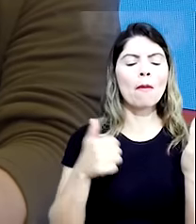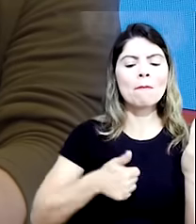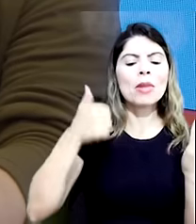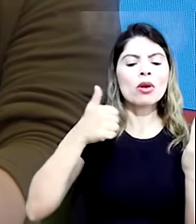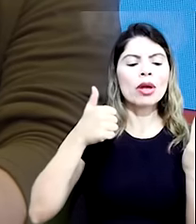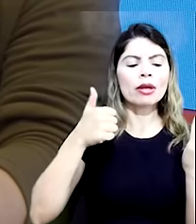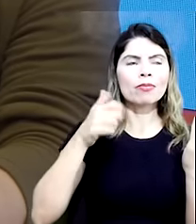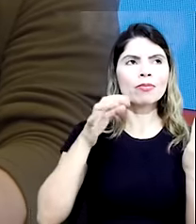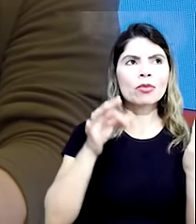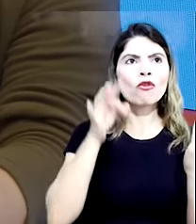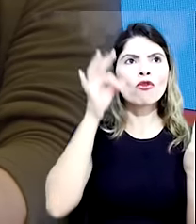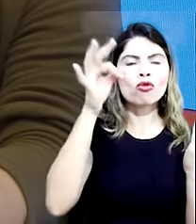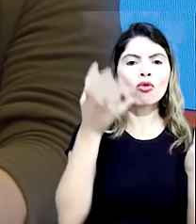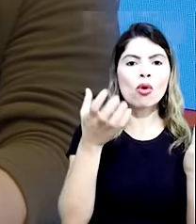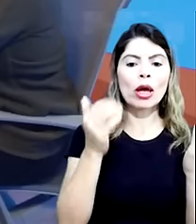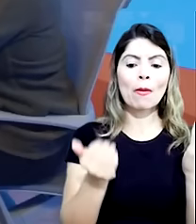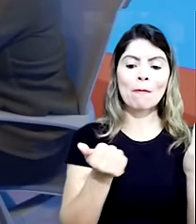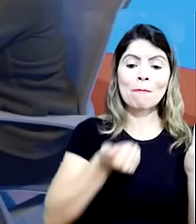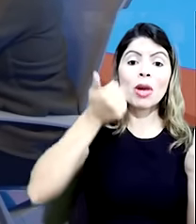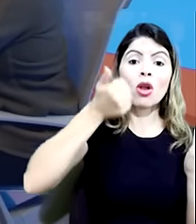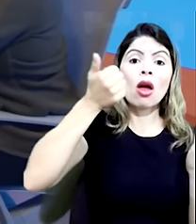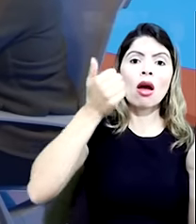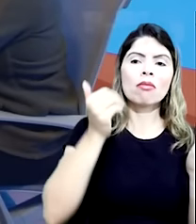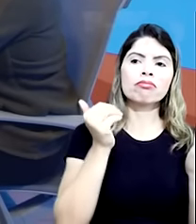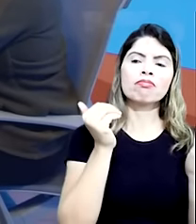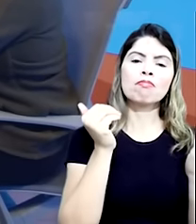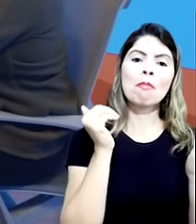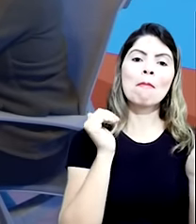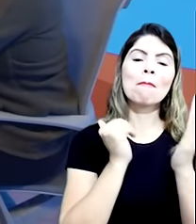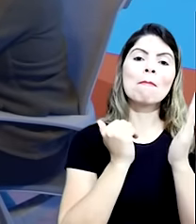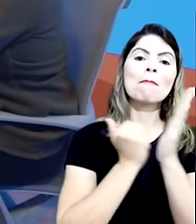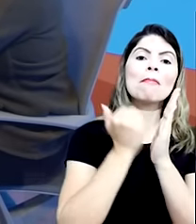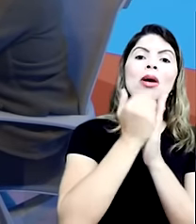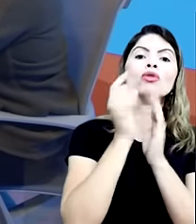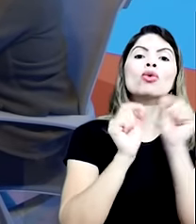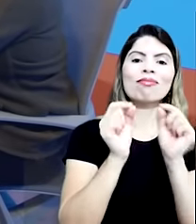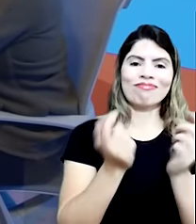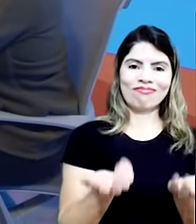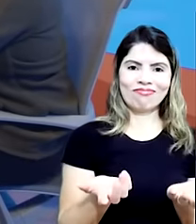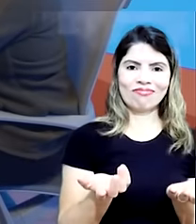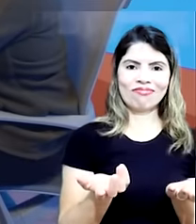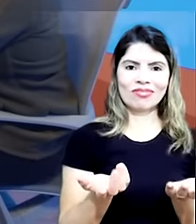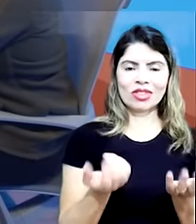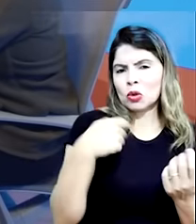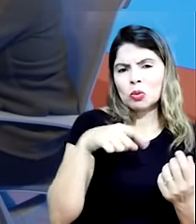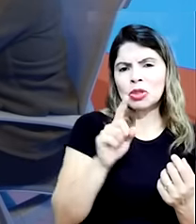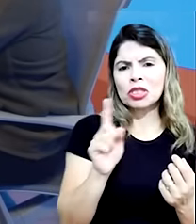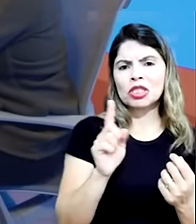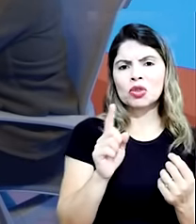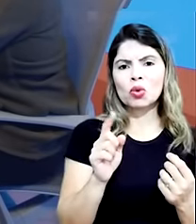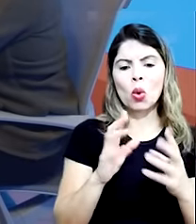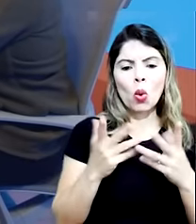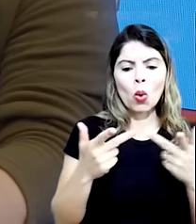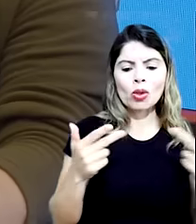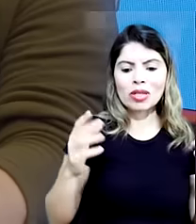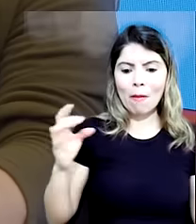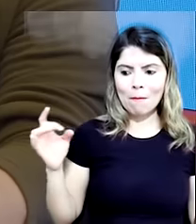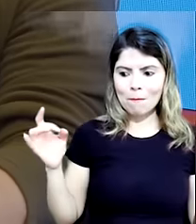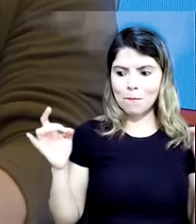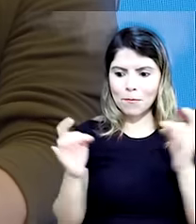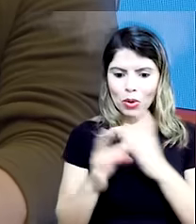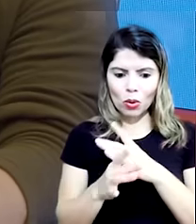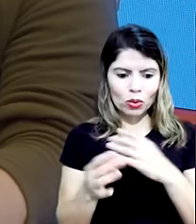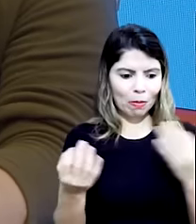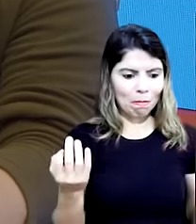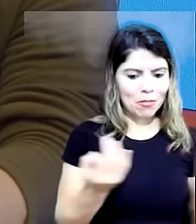não arrumei a iluminação ainda então eu preciso melhorar na iluminação mas eu não preciso esperar tudo ficar pronto Tudo fica